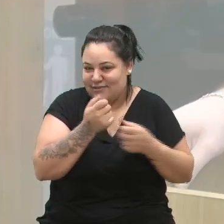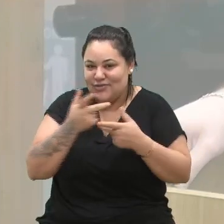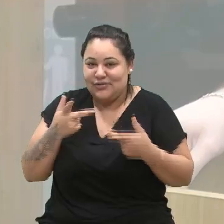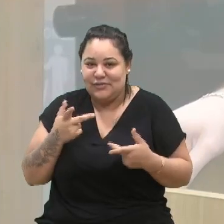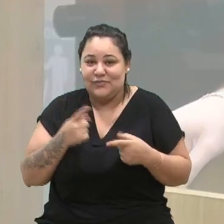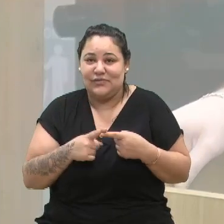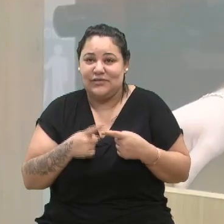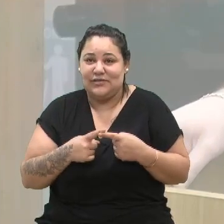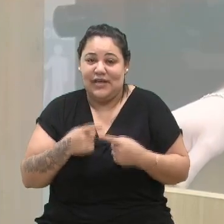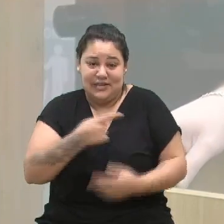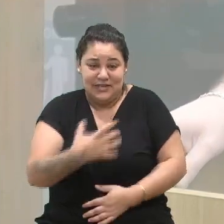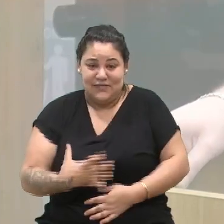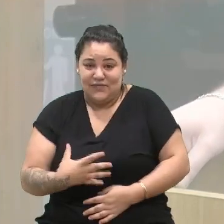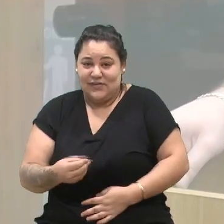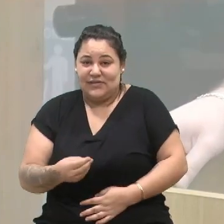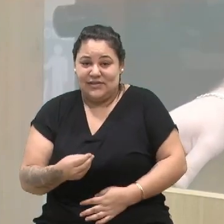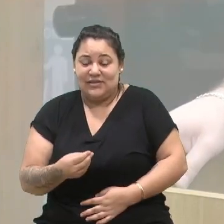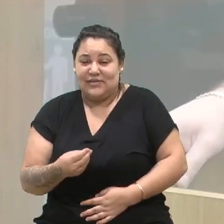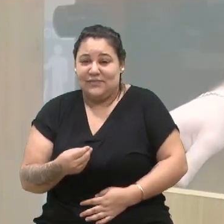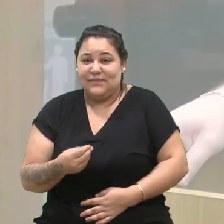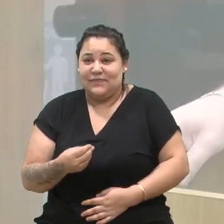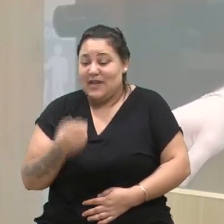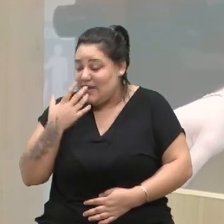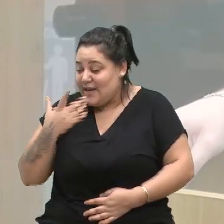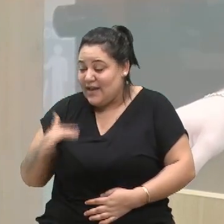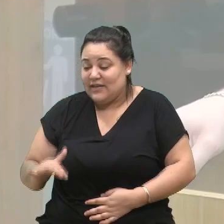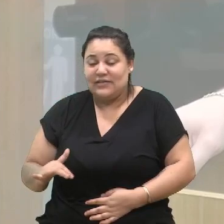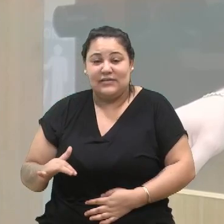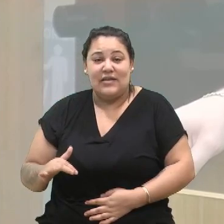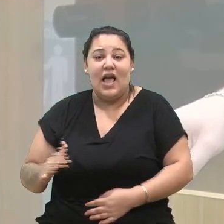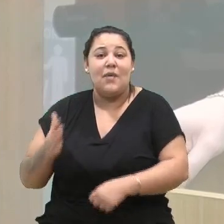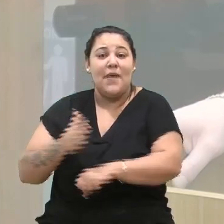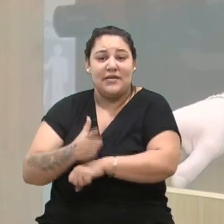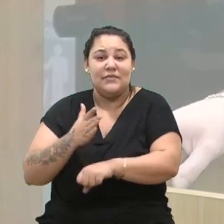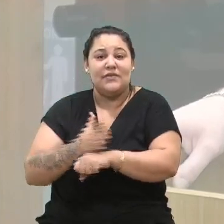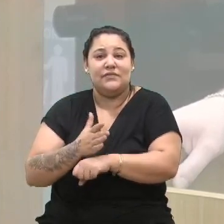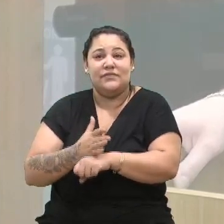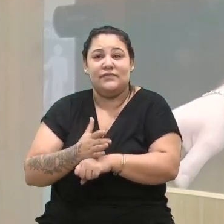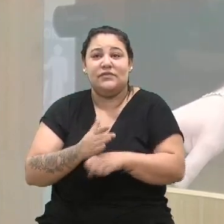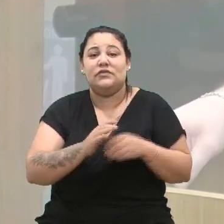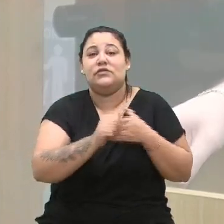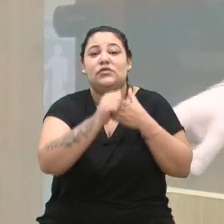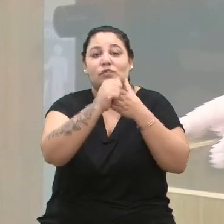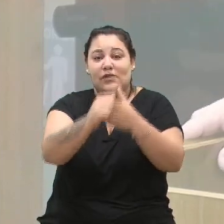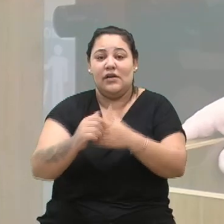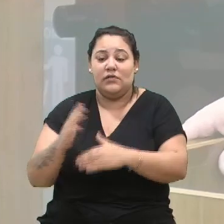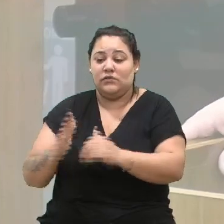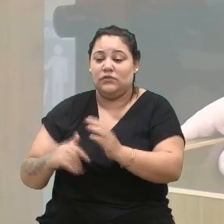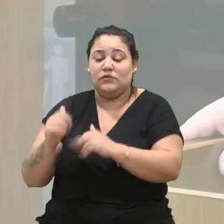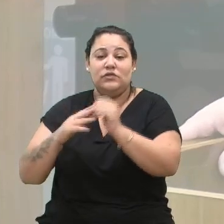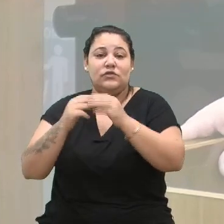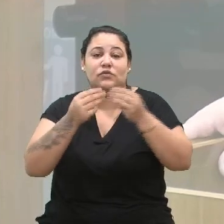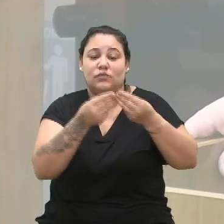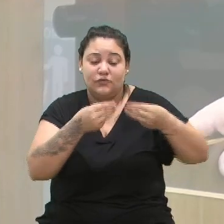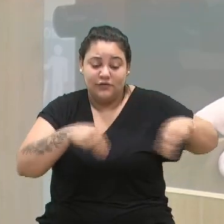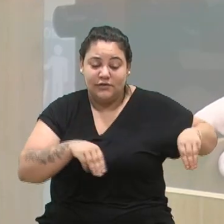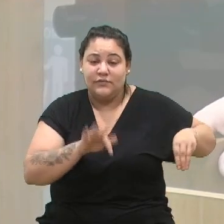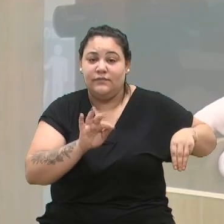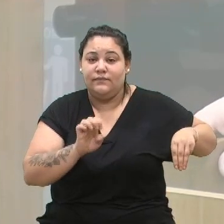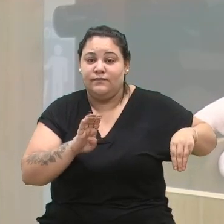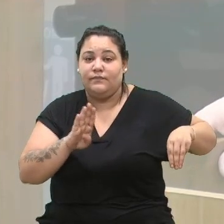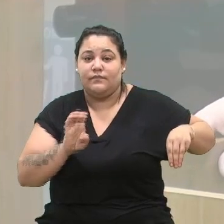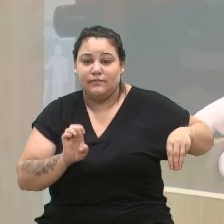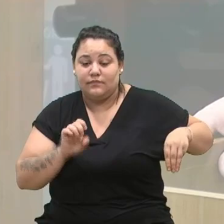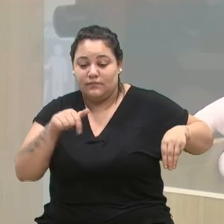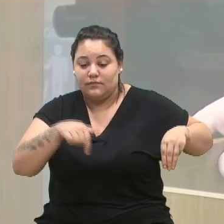guerreiras eram crianças, frequentavam e acompanharam a construção do Museu da FEB aqui em Caxias do Sul.